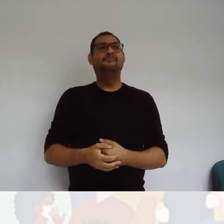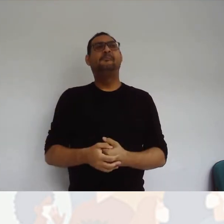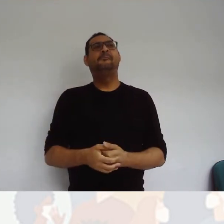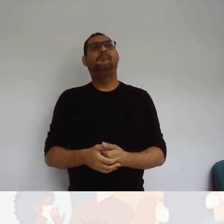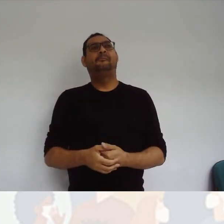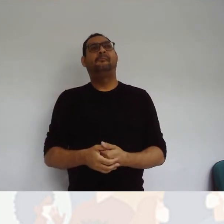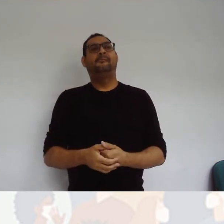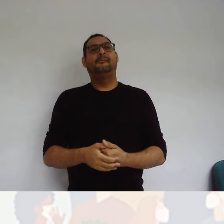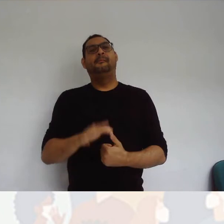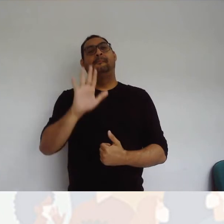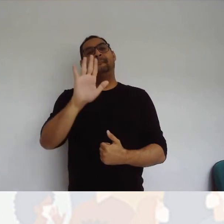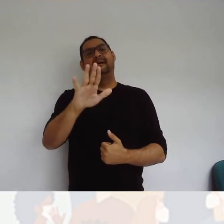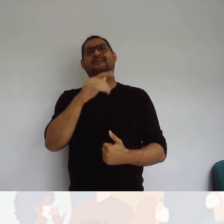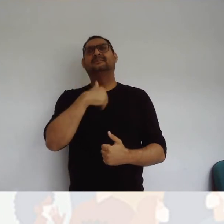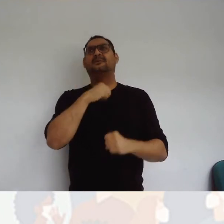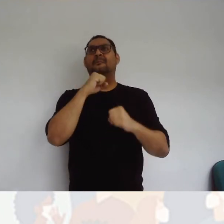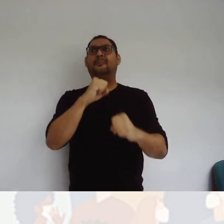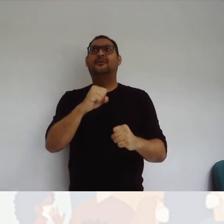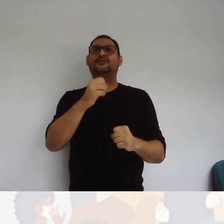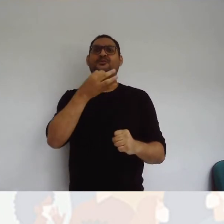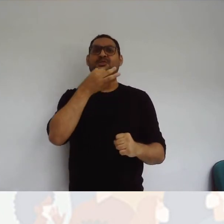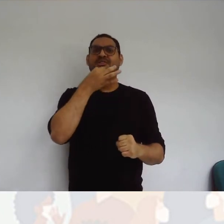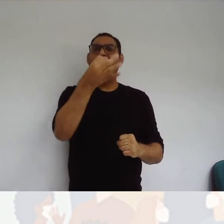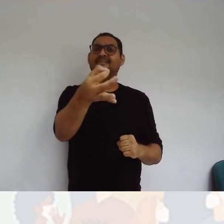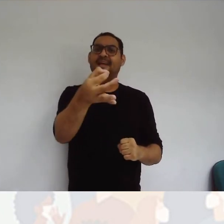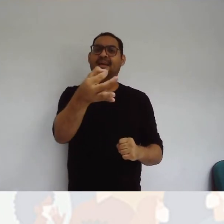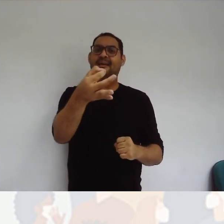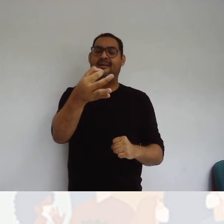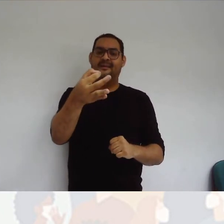o que eu posso dizer é que